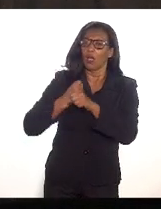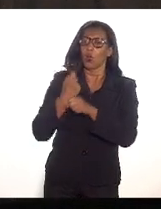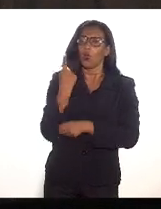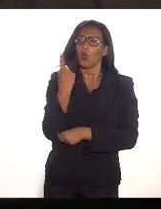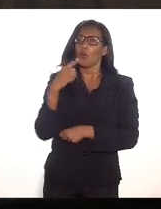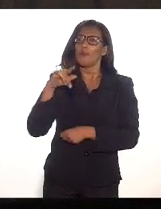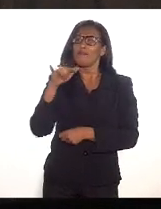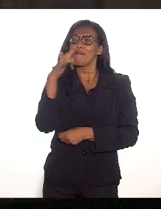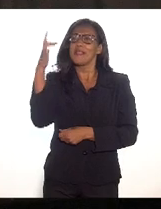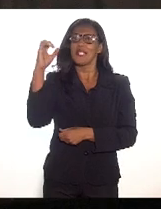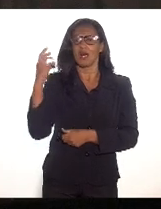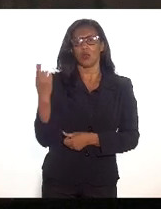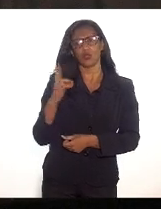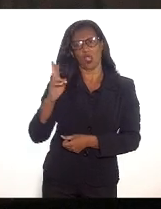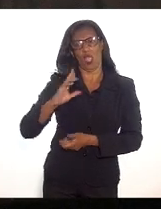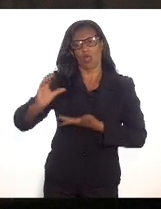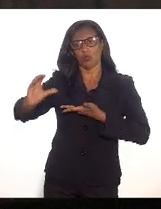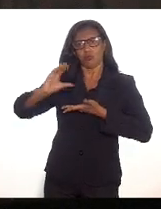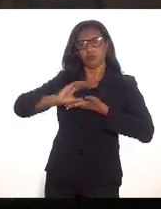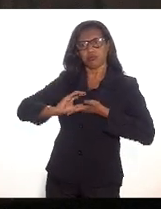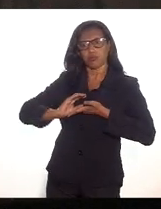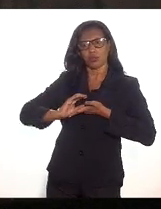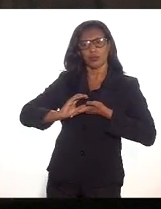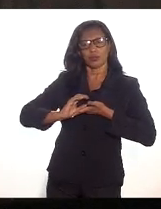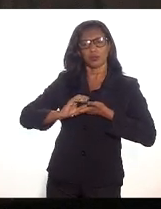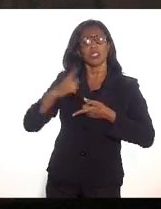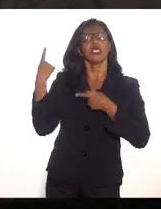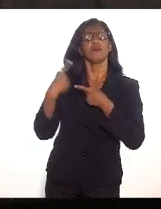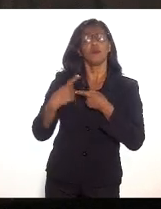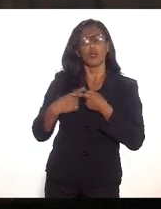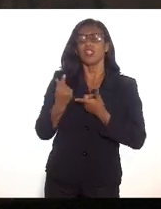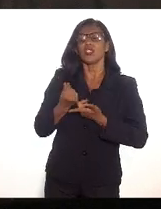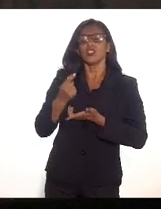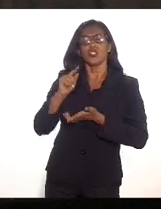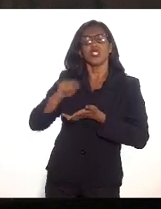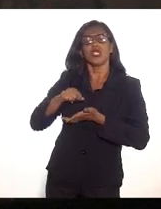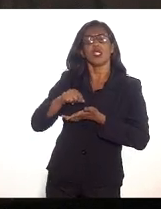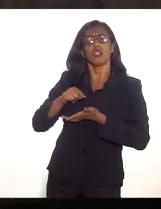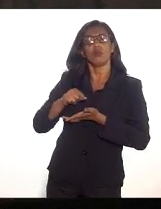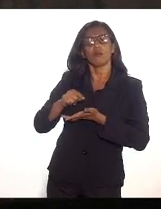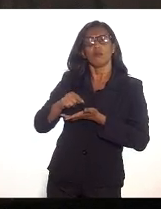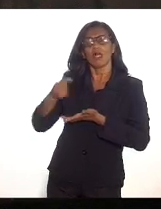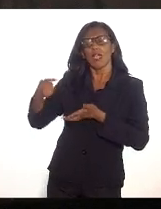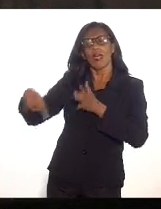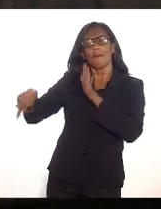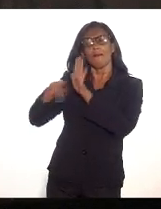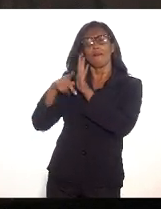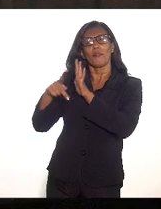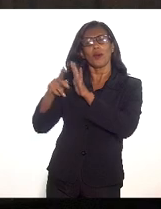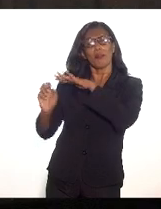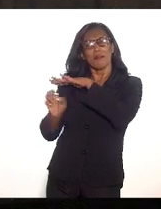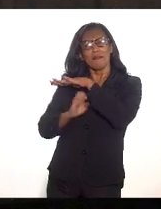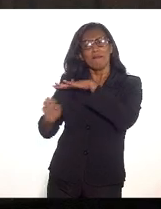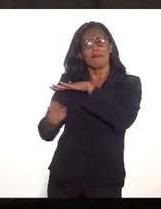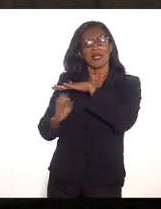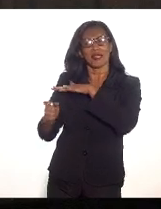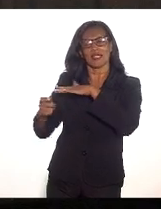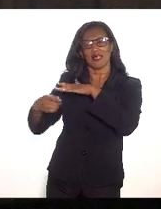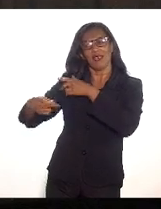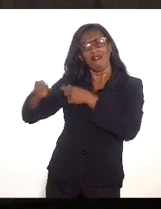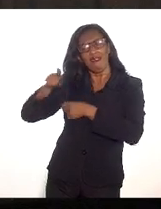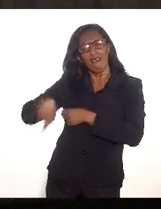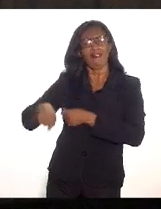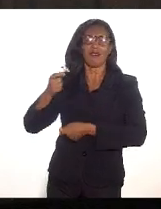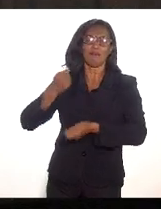R$1 bilhão. R$1 bilhão. E por que que esse dinheiro não é investido na própria empresa? É isso que nós temos que